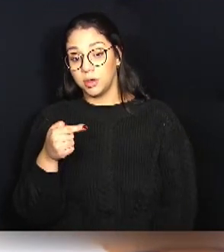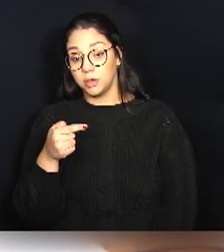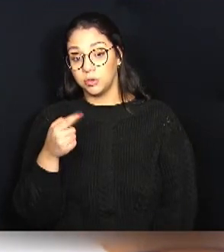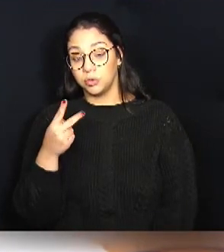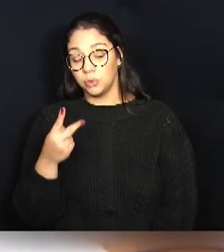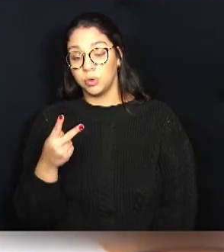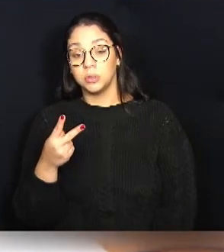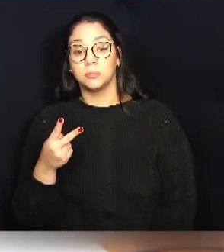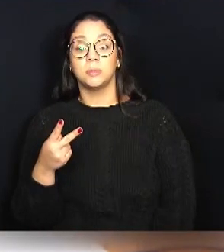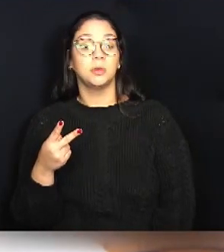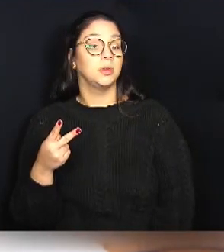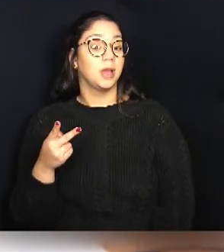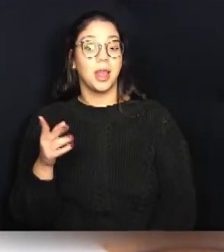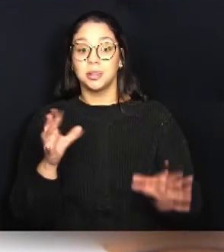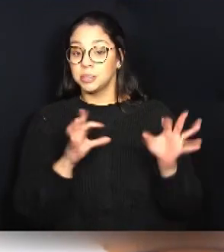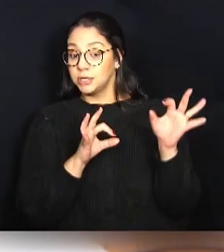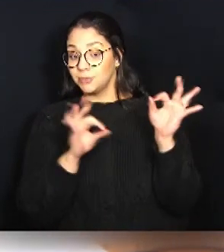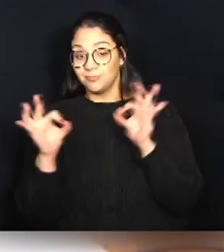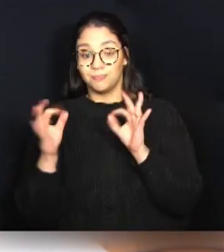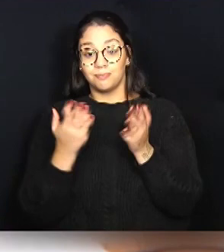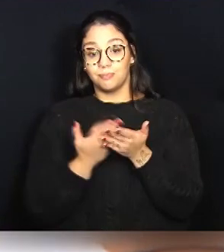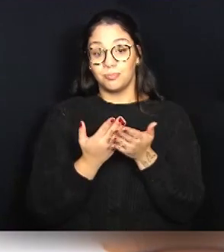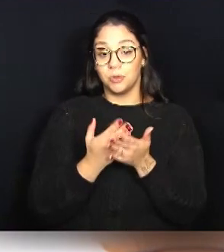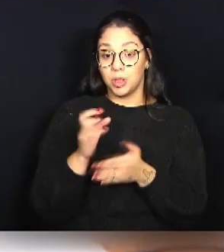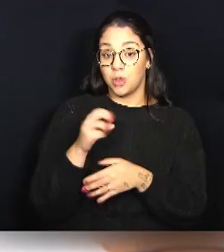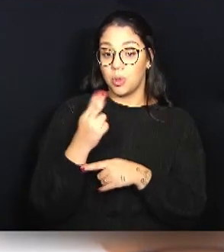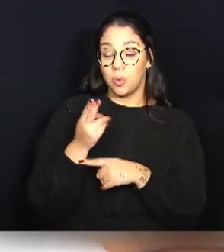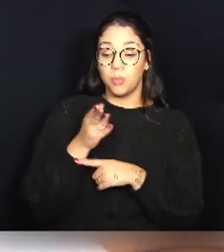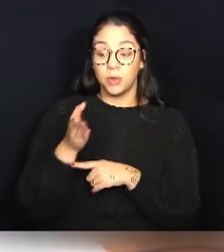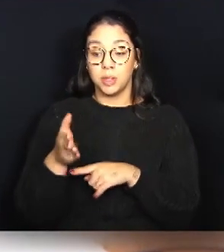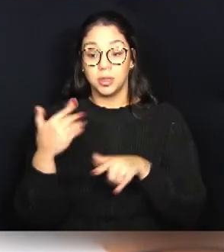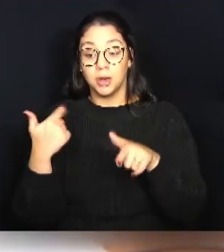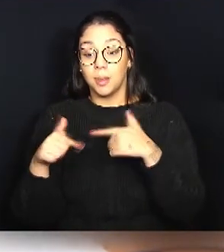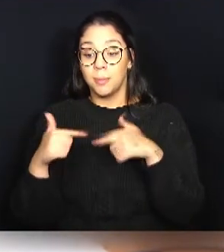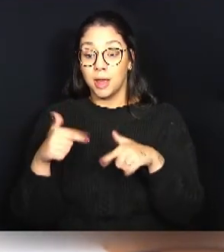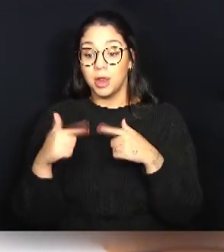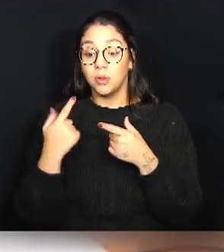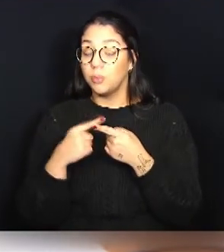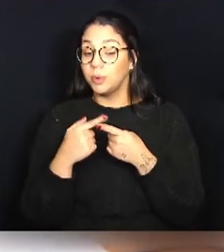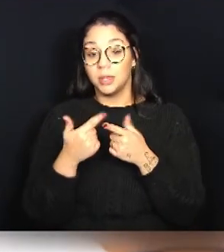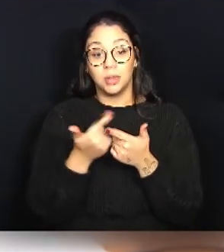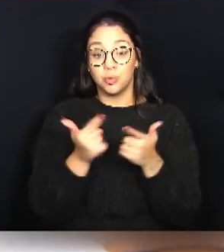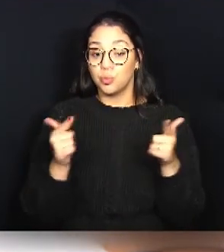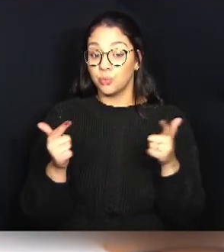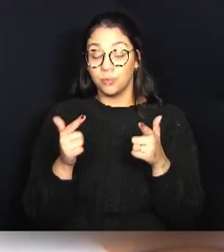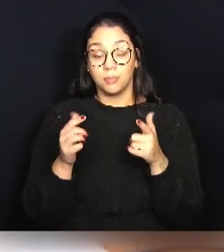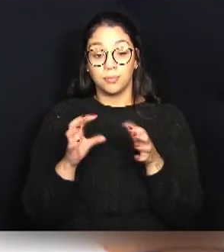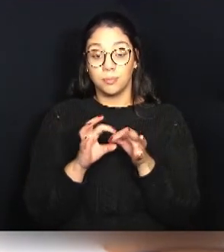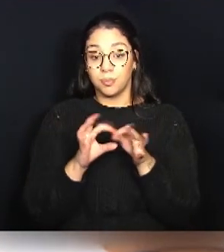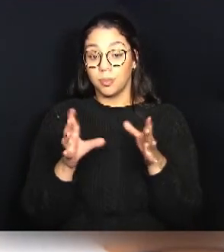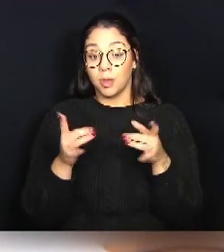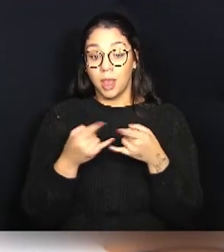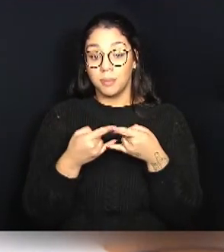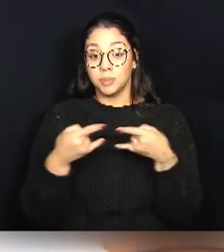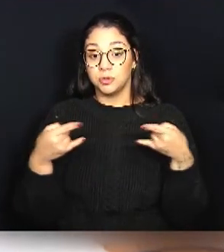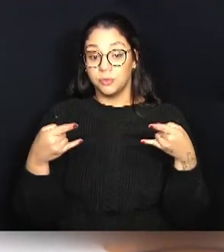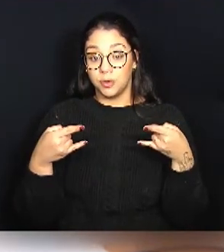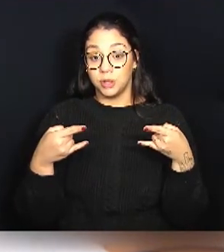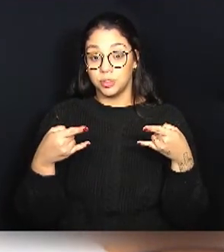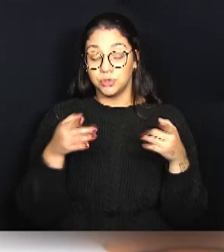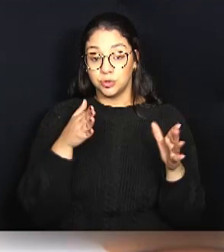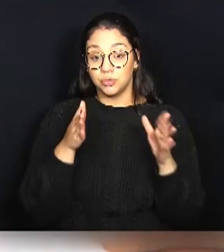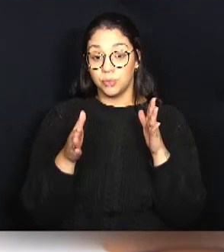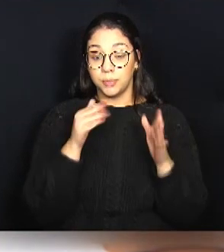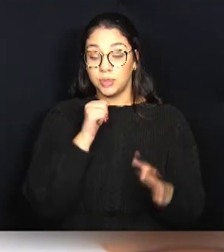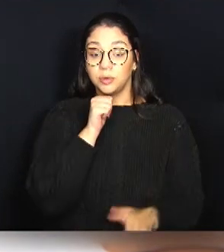de assistir aulas ou comparecer ao trabalho em função de não ter à disposição absorventes no período